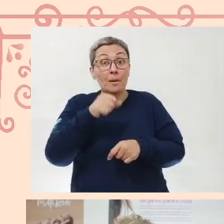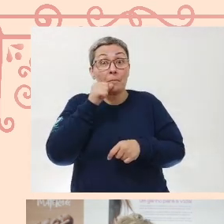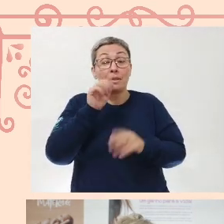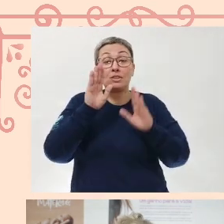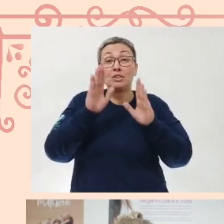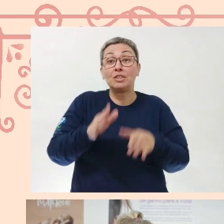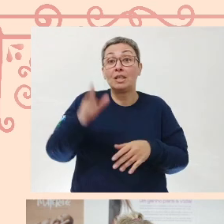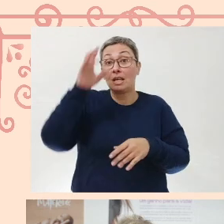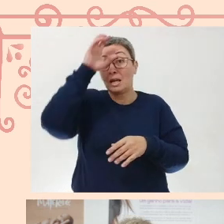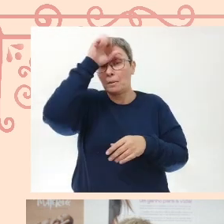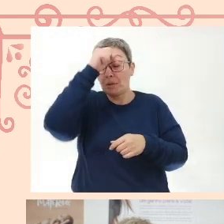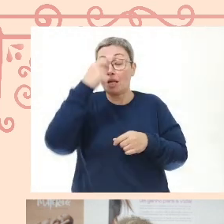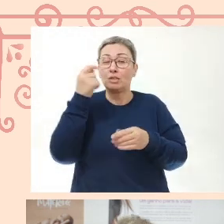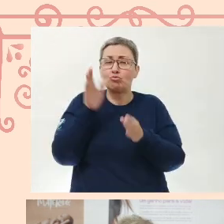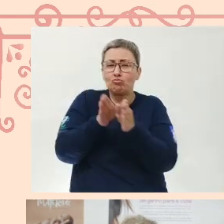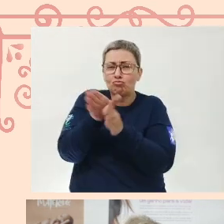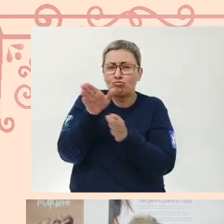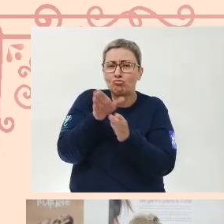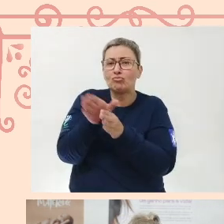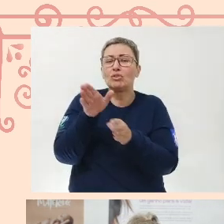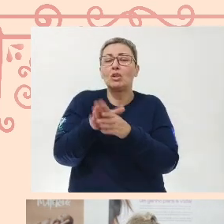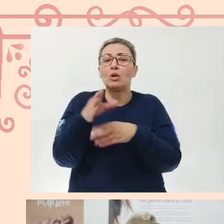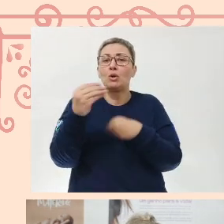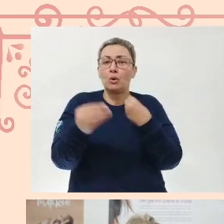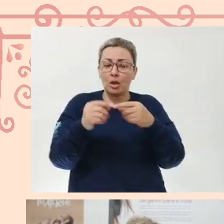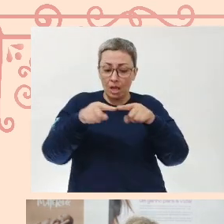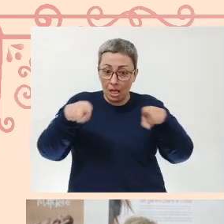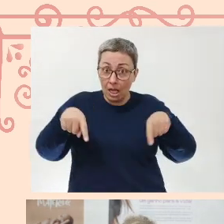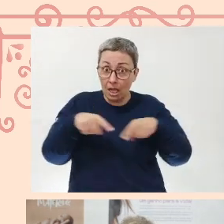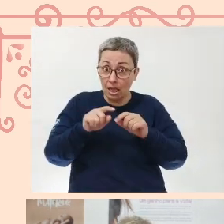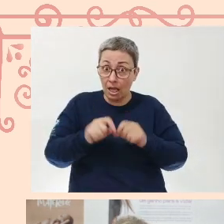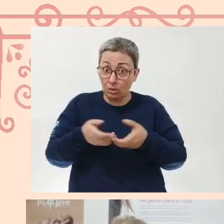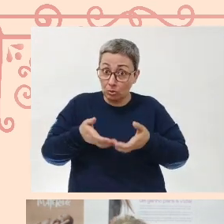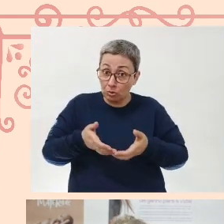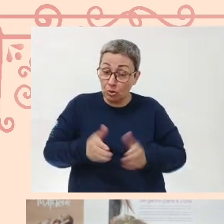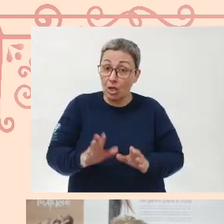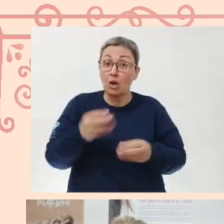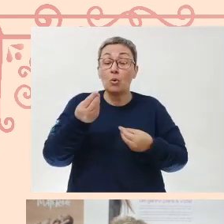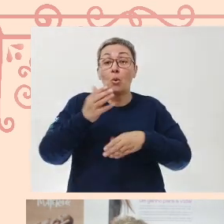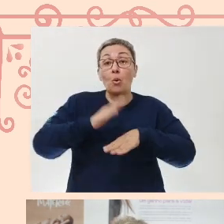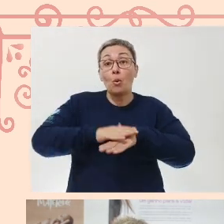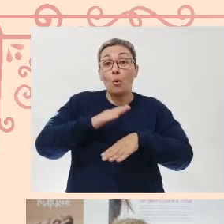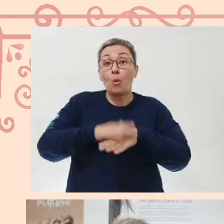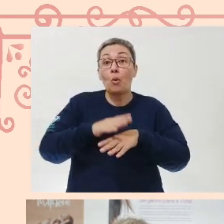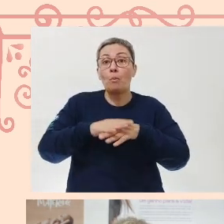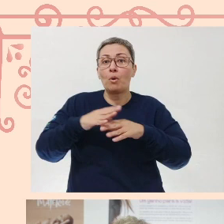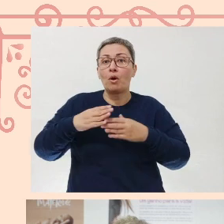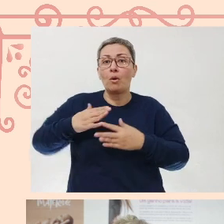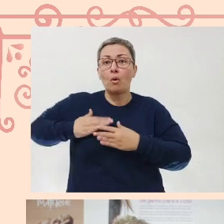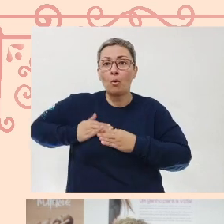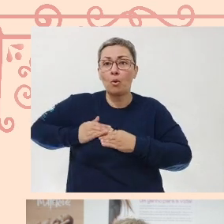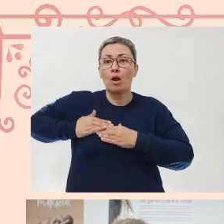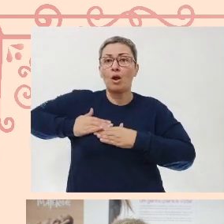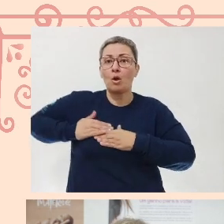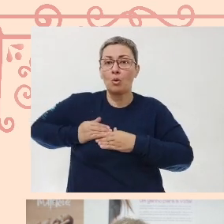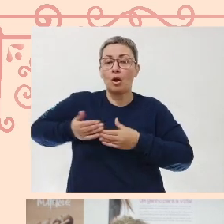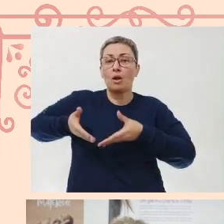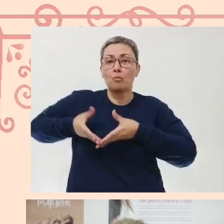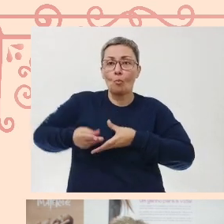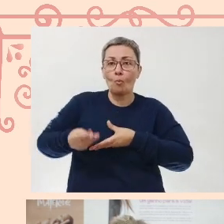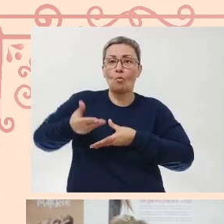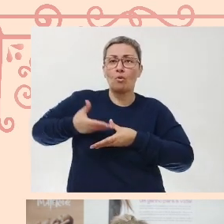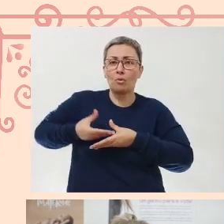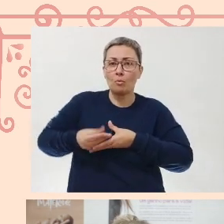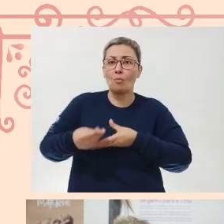já saibam, já aprendam, sejam orientadas ainda na sala de parto a realizarem as massagens e